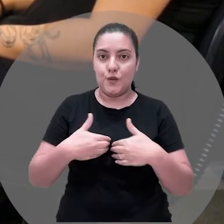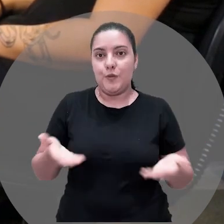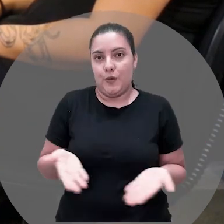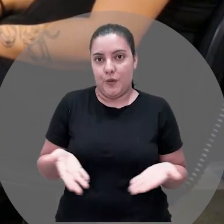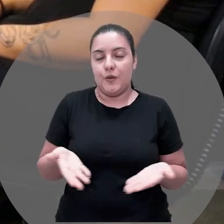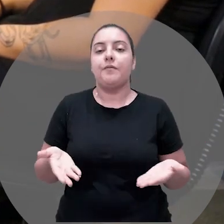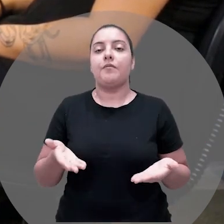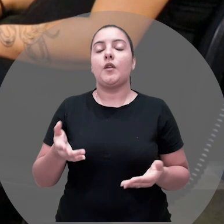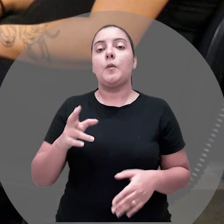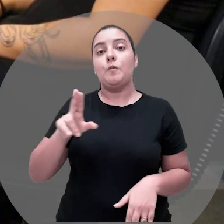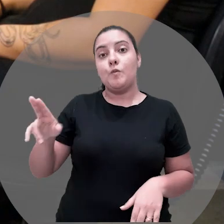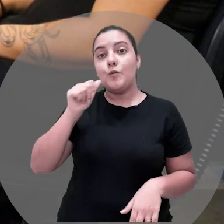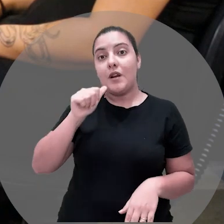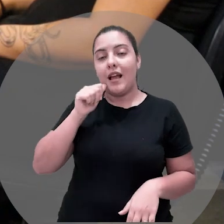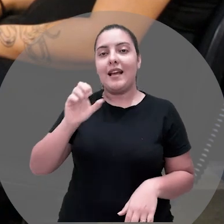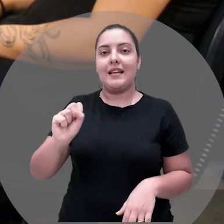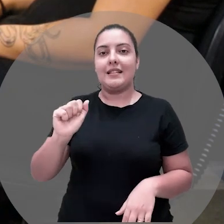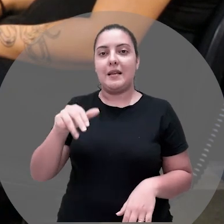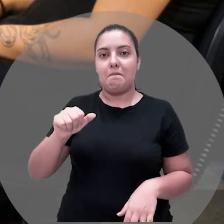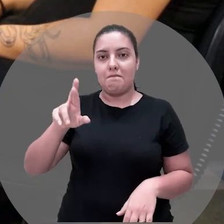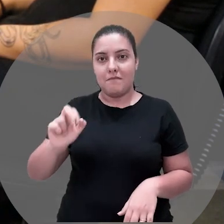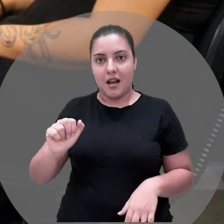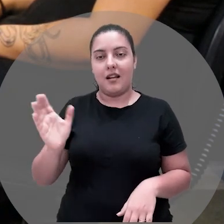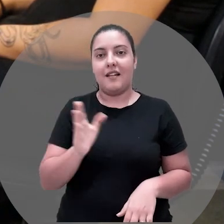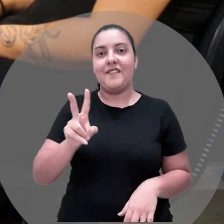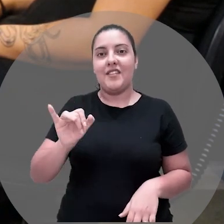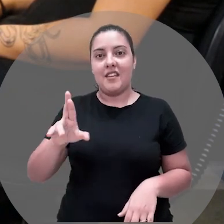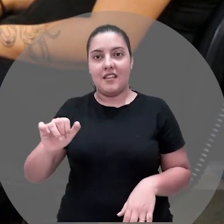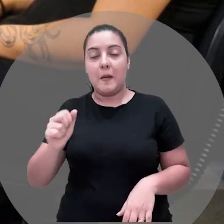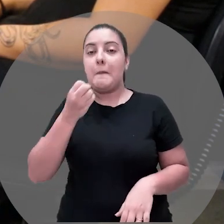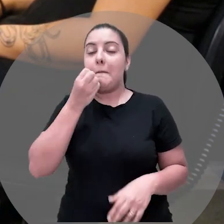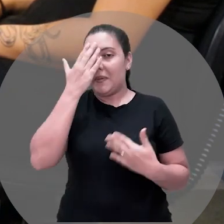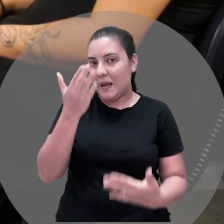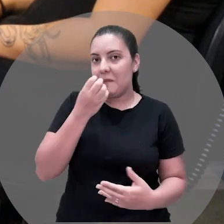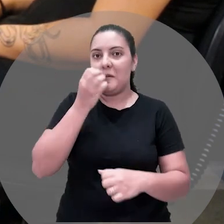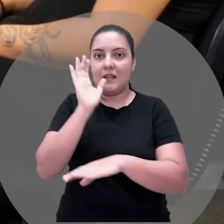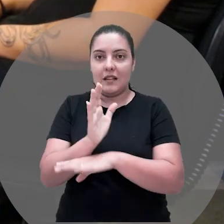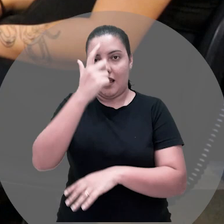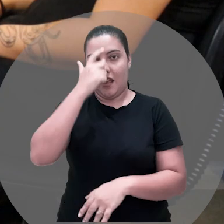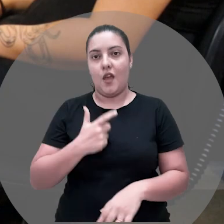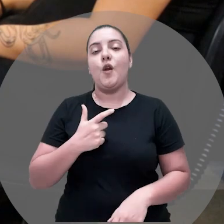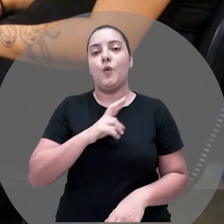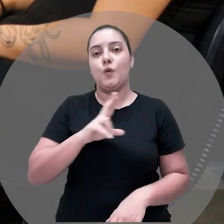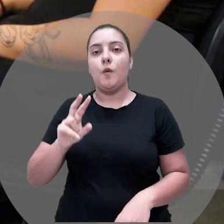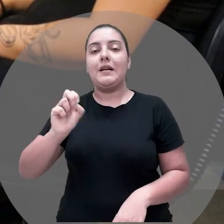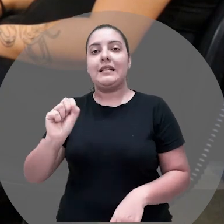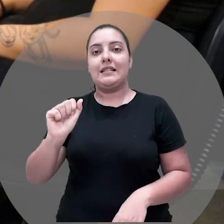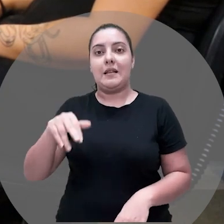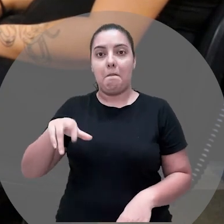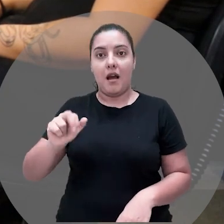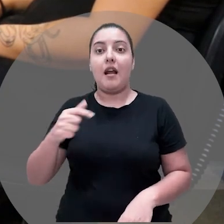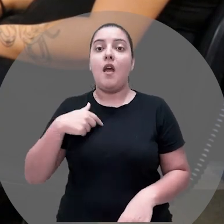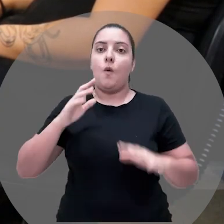autista e a gente está recebendo aqui são Mara Vieira bem-vinda gratidão obrigado boa tarde como Mauri falou sou Samara